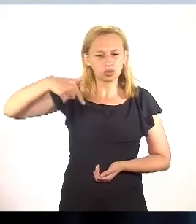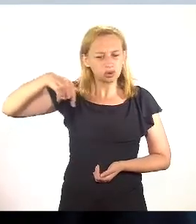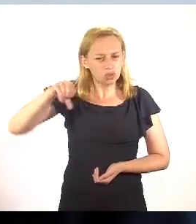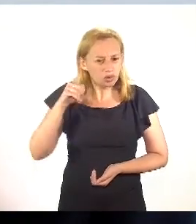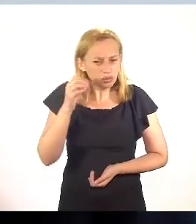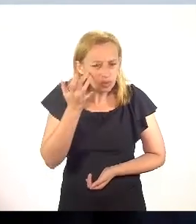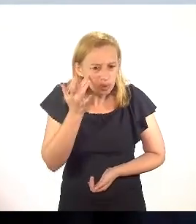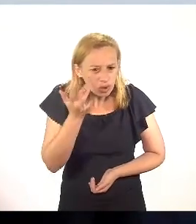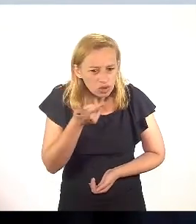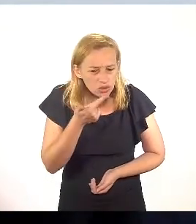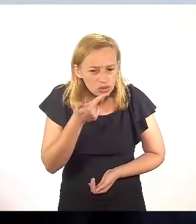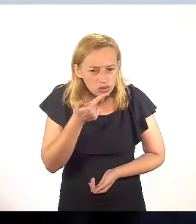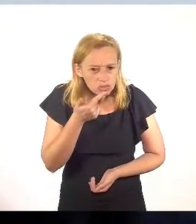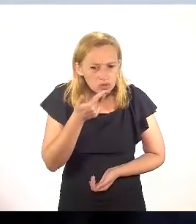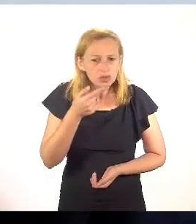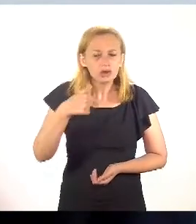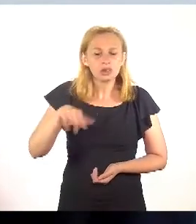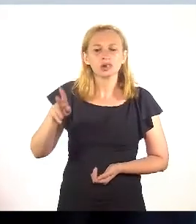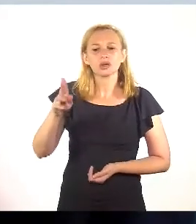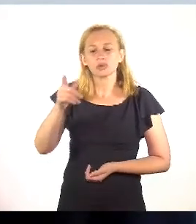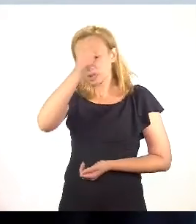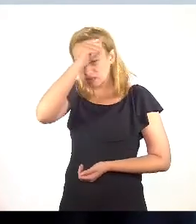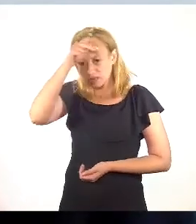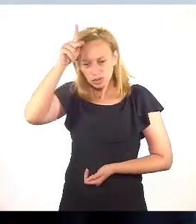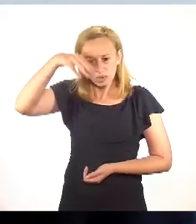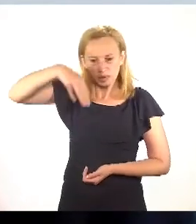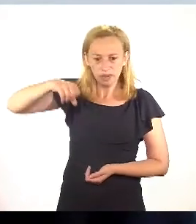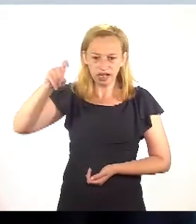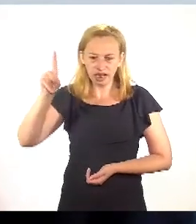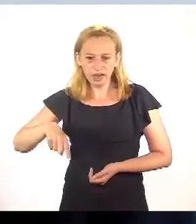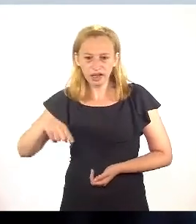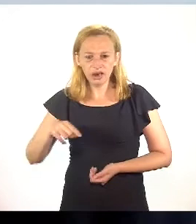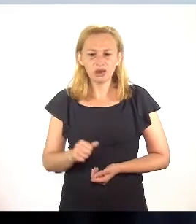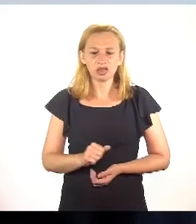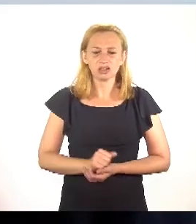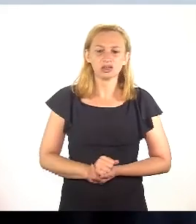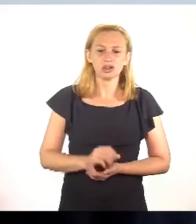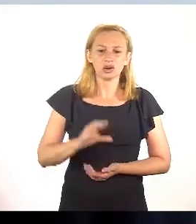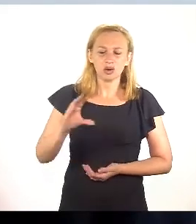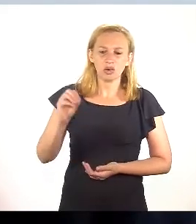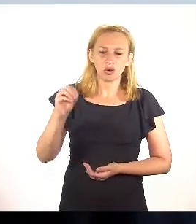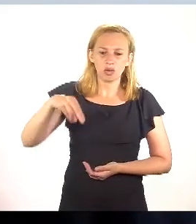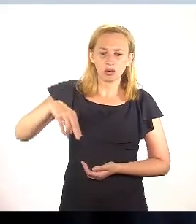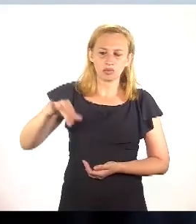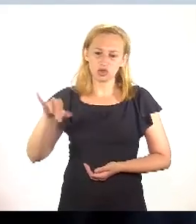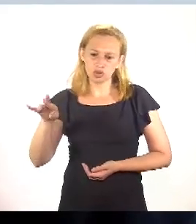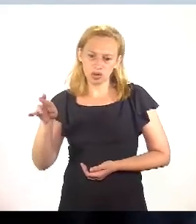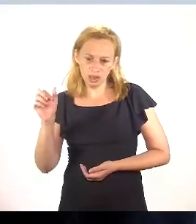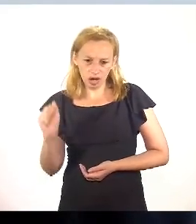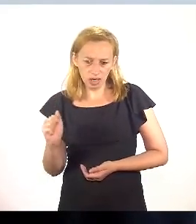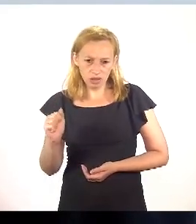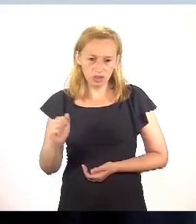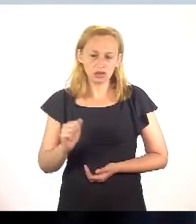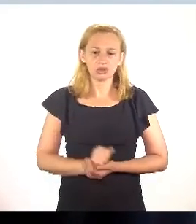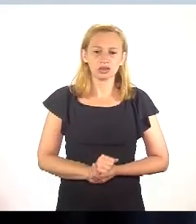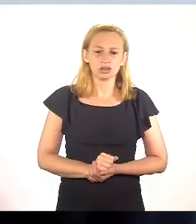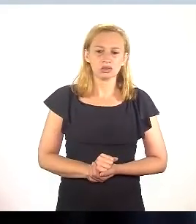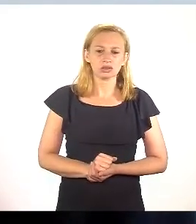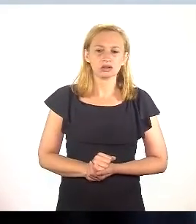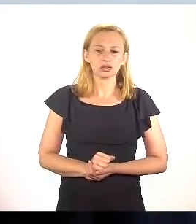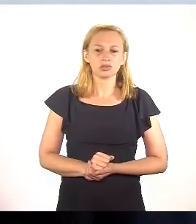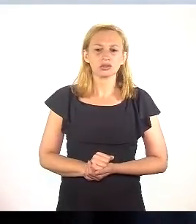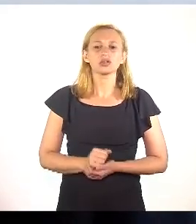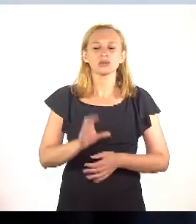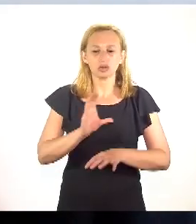para trabalhar na Prefeitura de Macaé, inicialmente como carro comissionado, Posteriormente, como eu estava gostando do trabalho, eu fiz